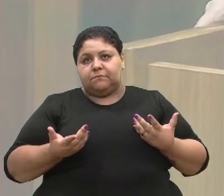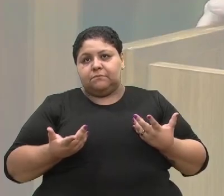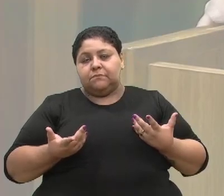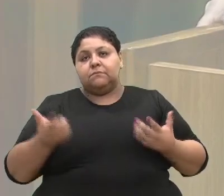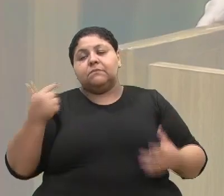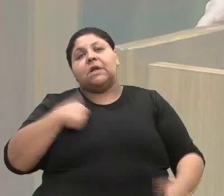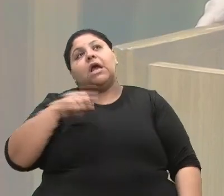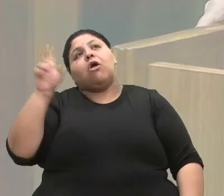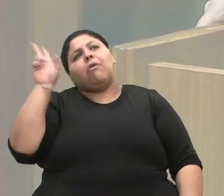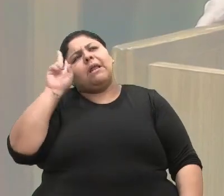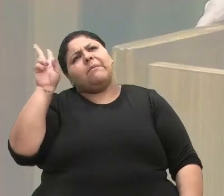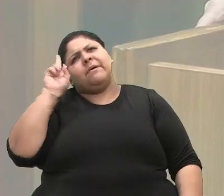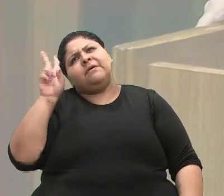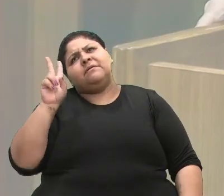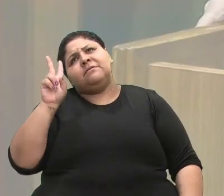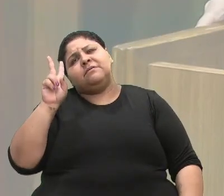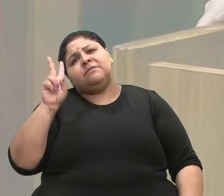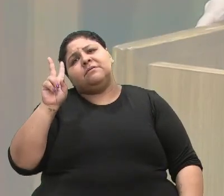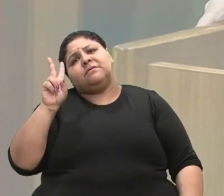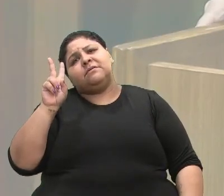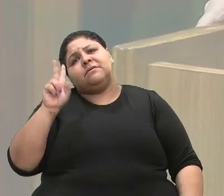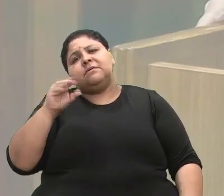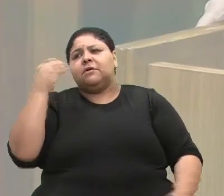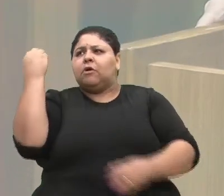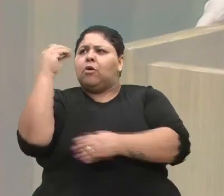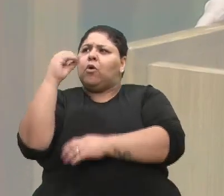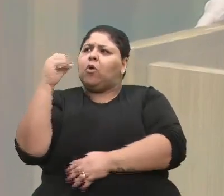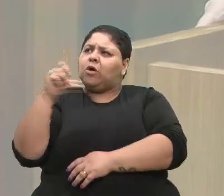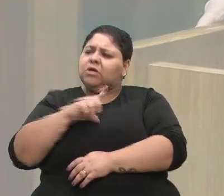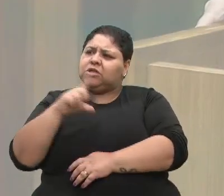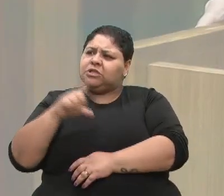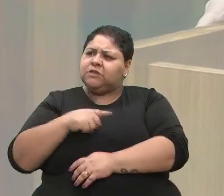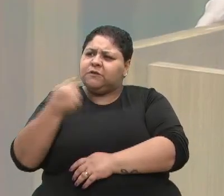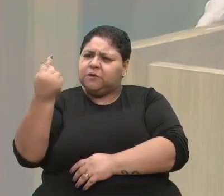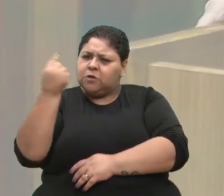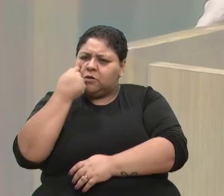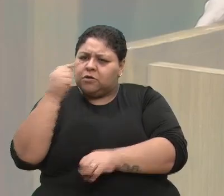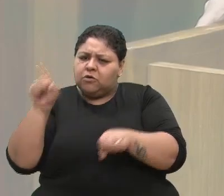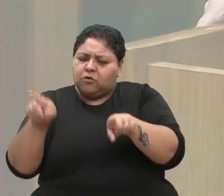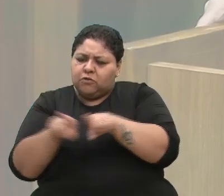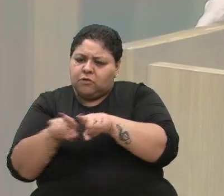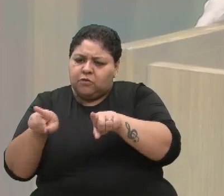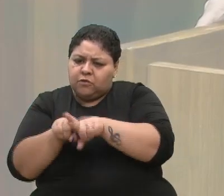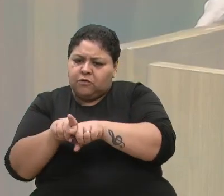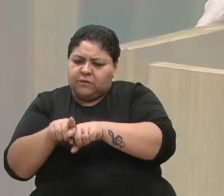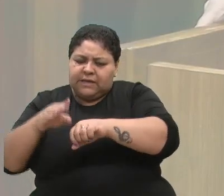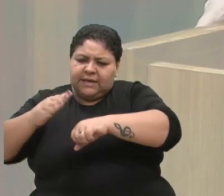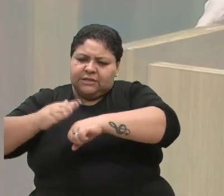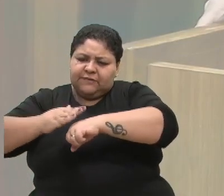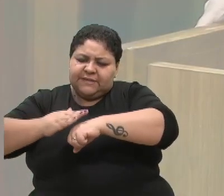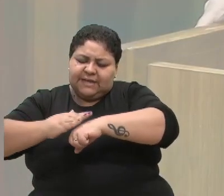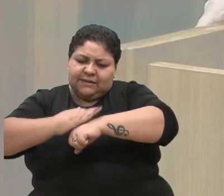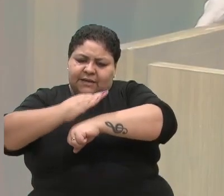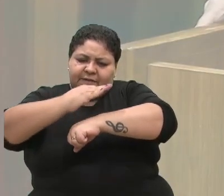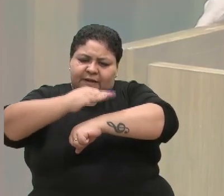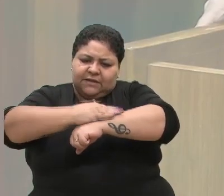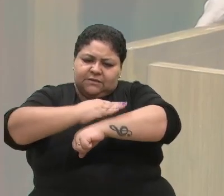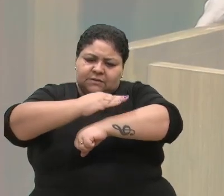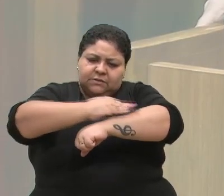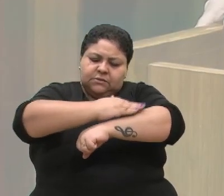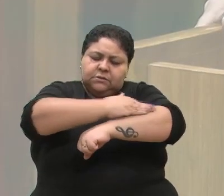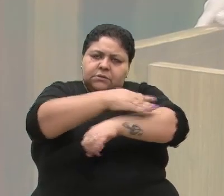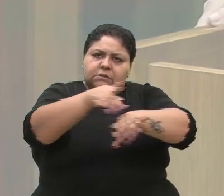eu lembrei que, vindo de Porto Alegre, eu tinha visto muito fresado no entorno da RS.